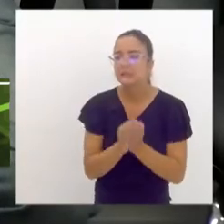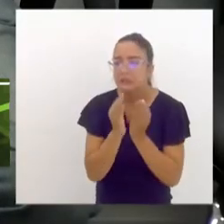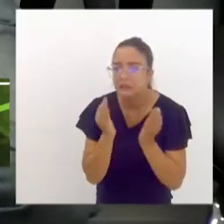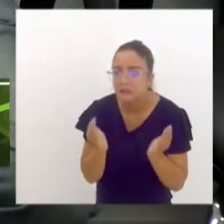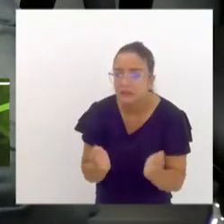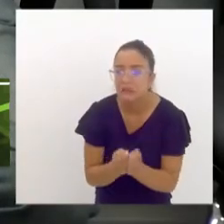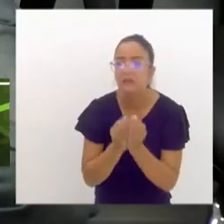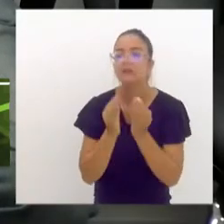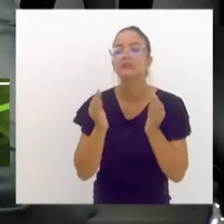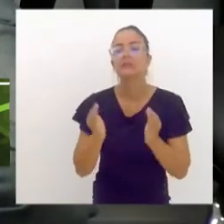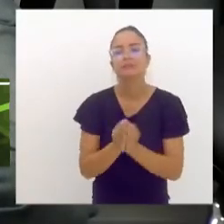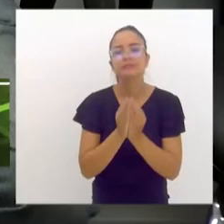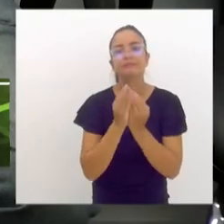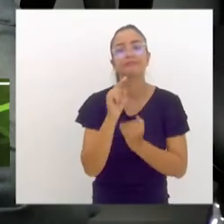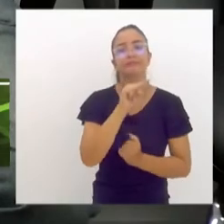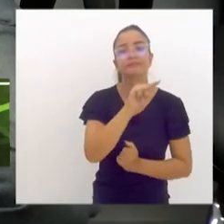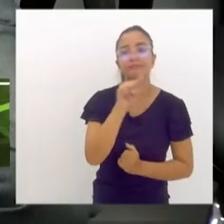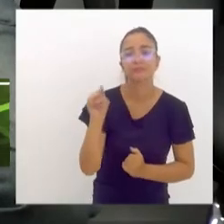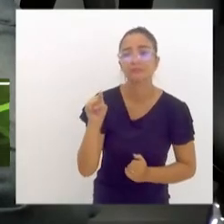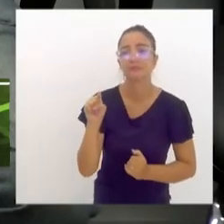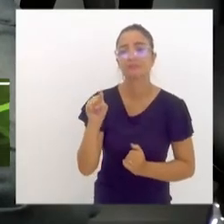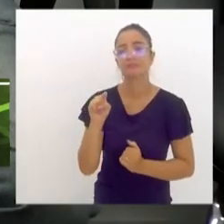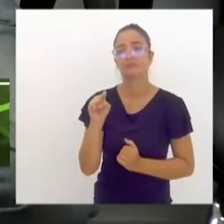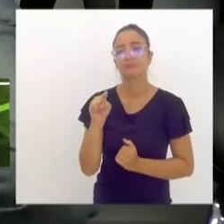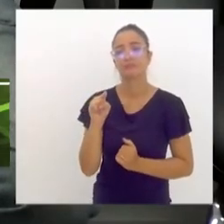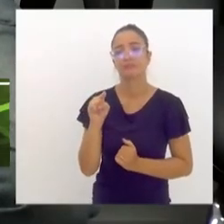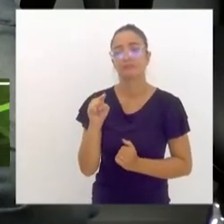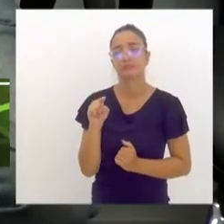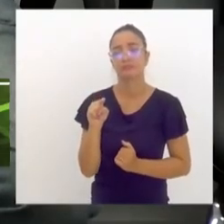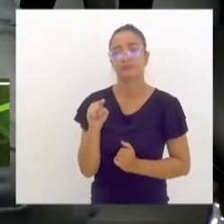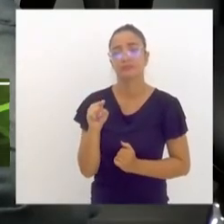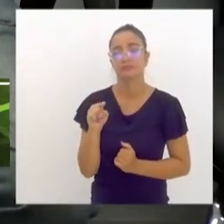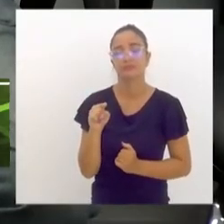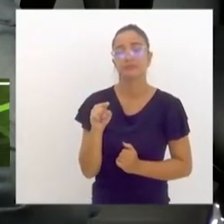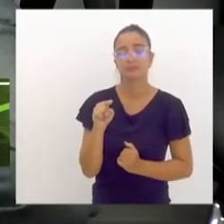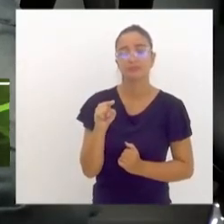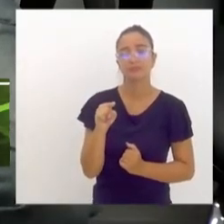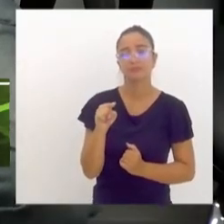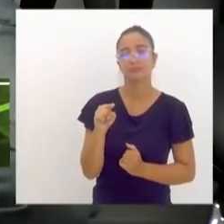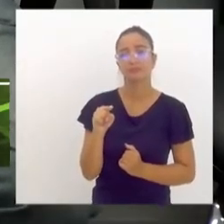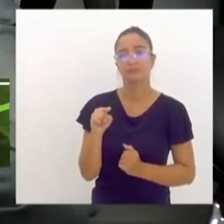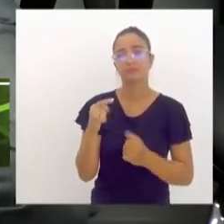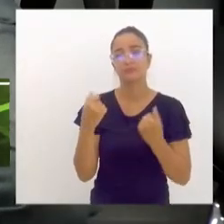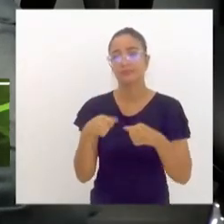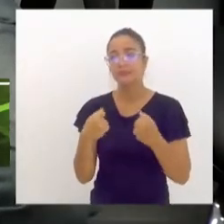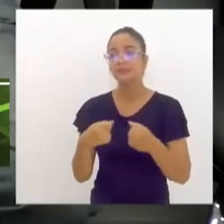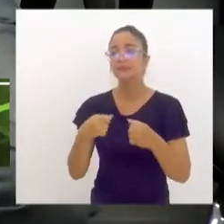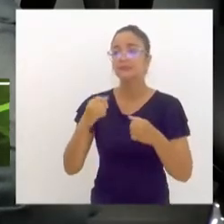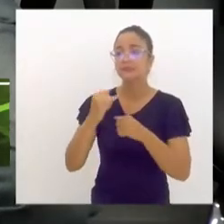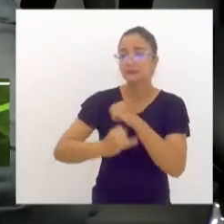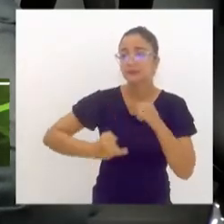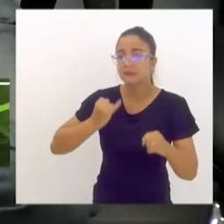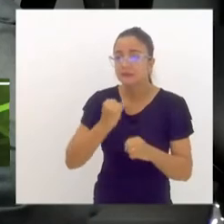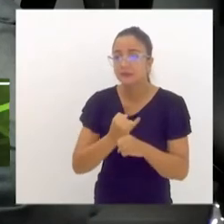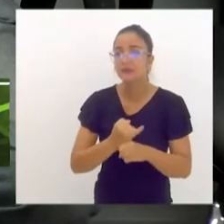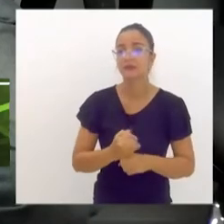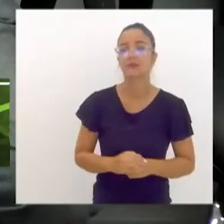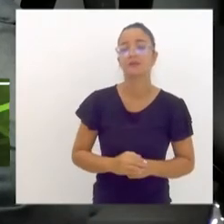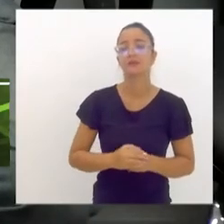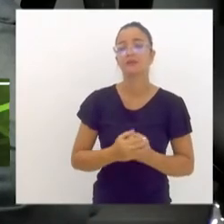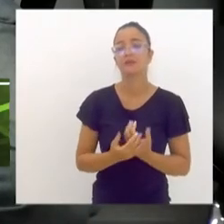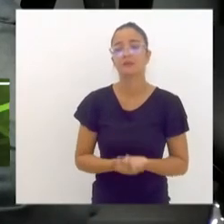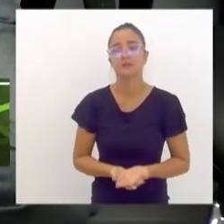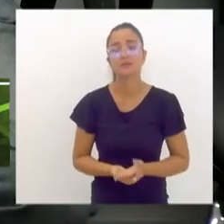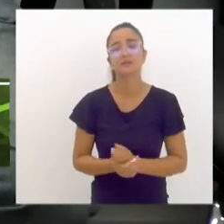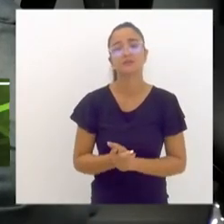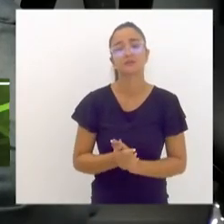que eles mesmos não demandam de uma rede de integração de internet e de mídia digital